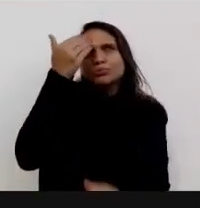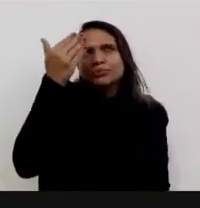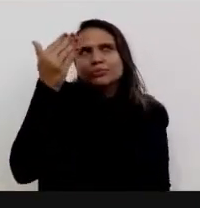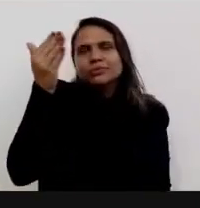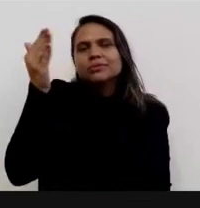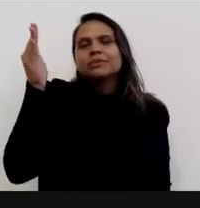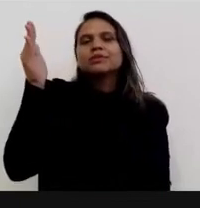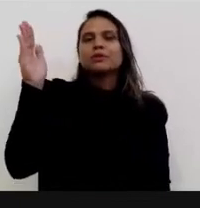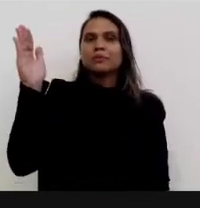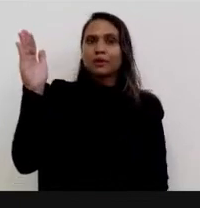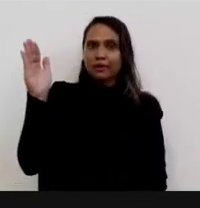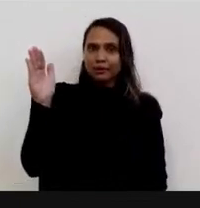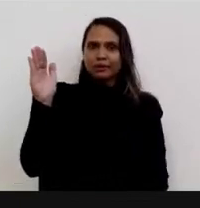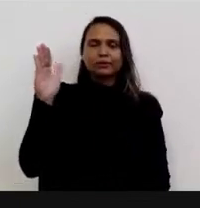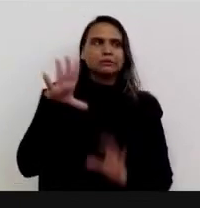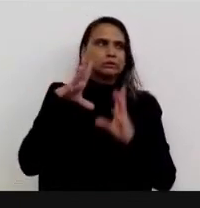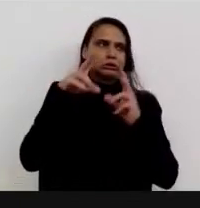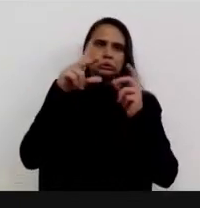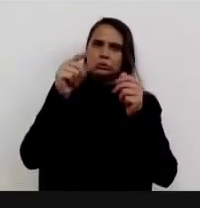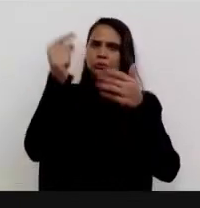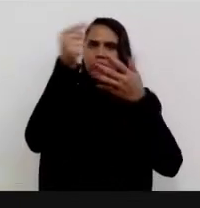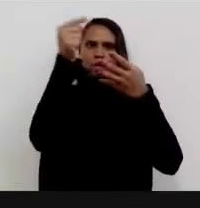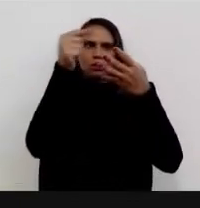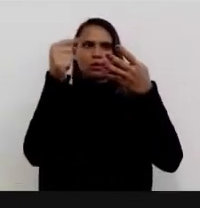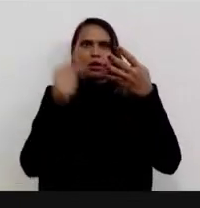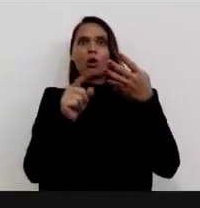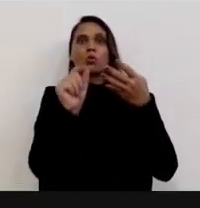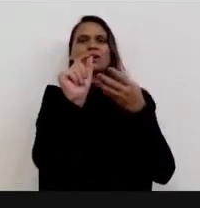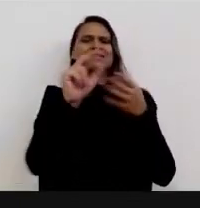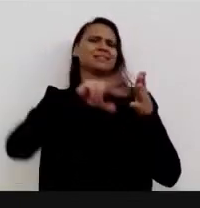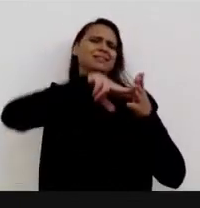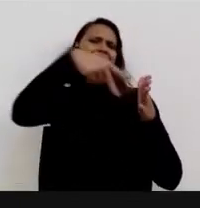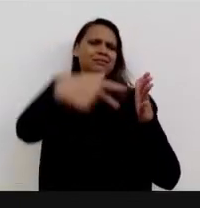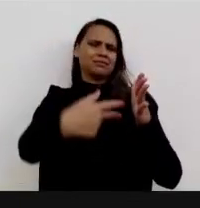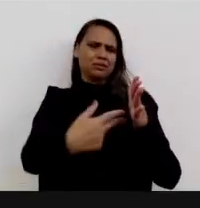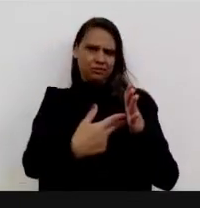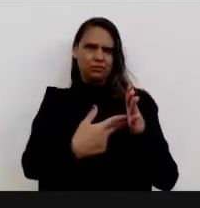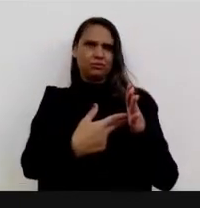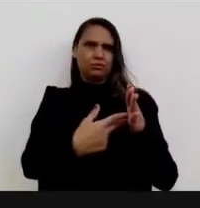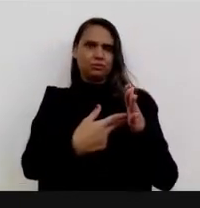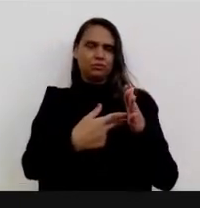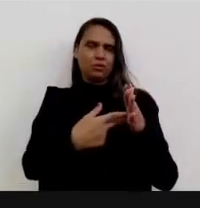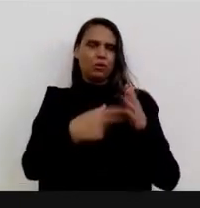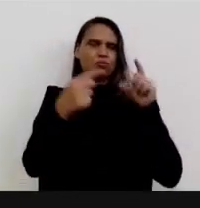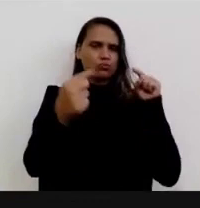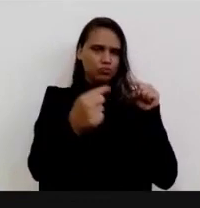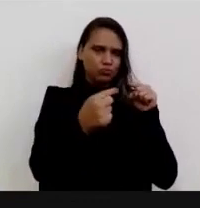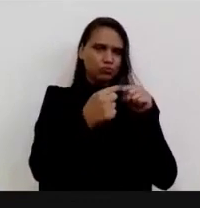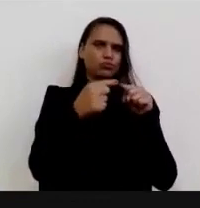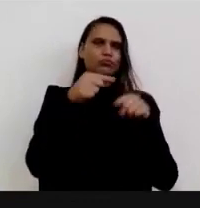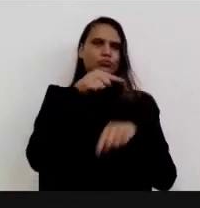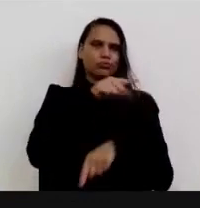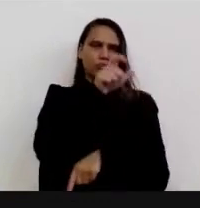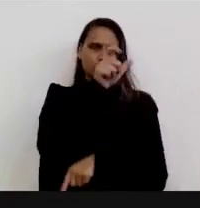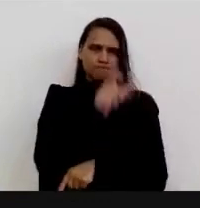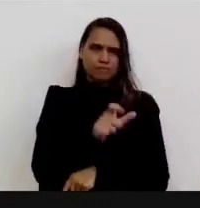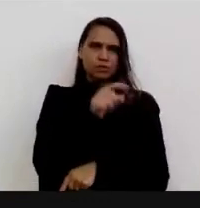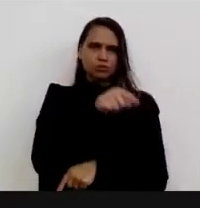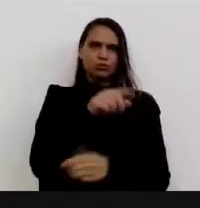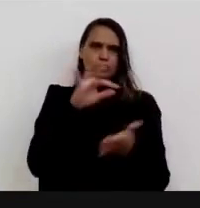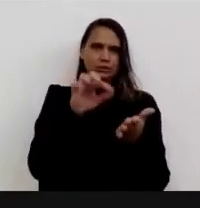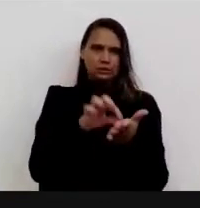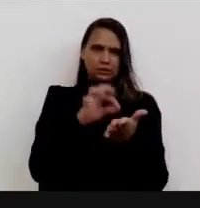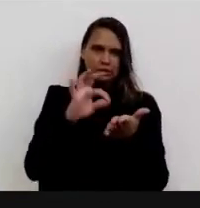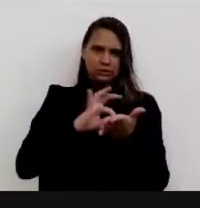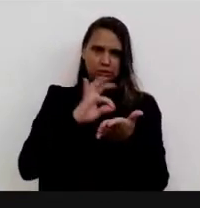psicológicas, né, fisiológicas, né, do que significa ser homem, né, segundo esse autor aí. Então, as ciências sociais, a ciência política em